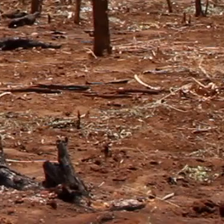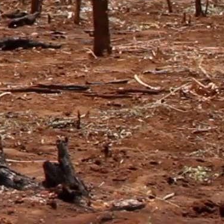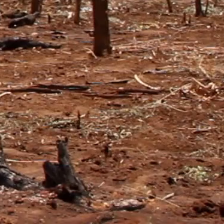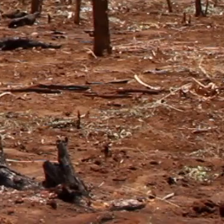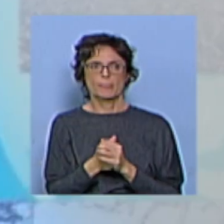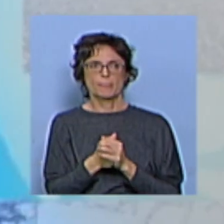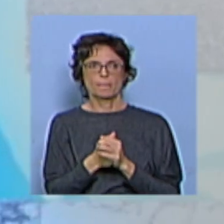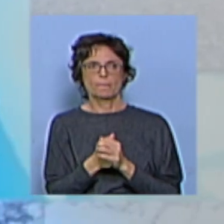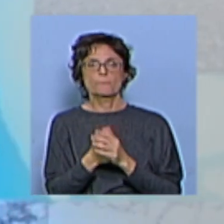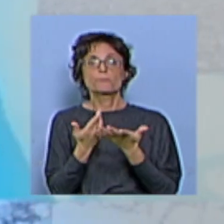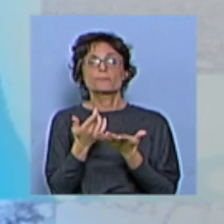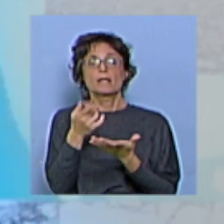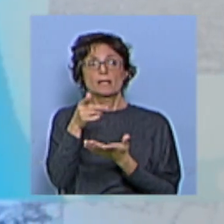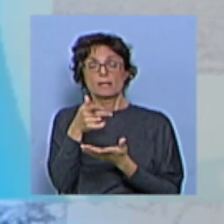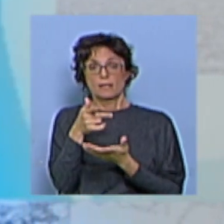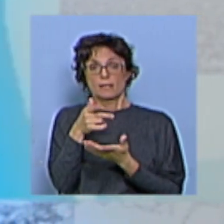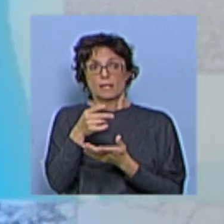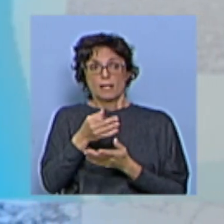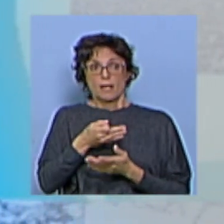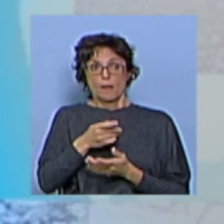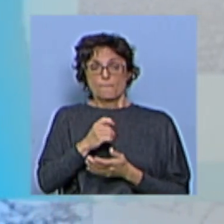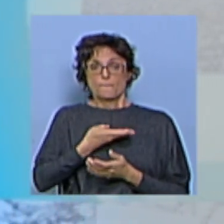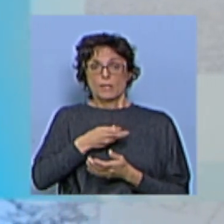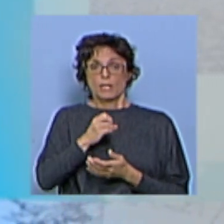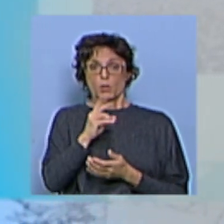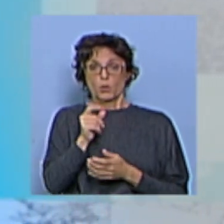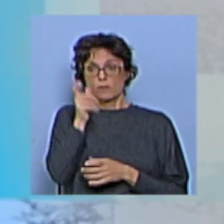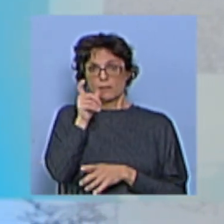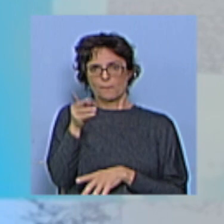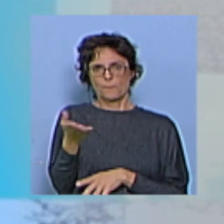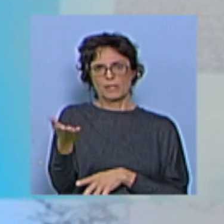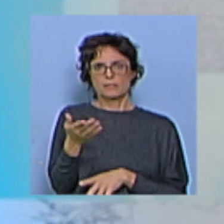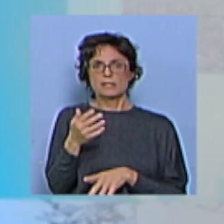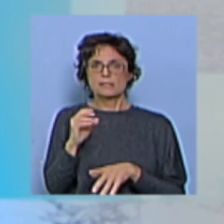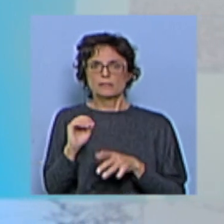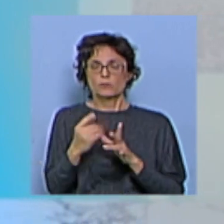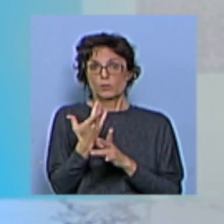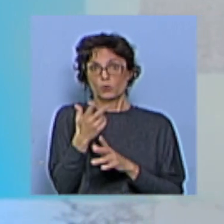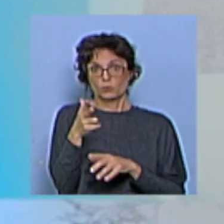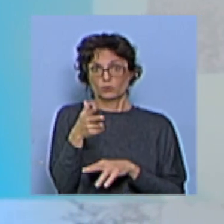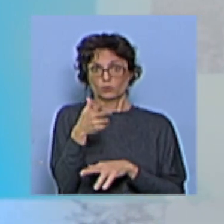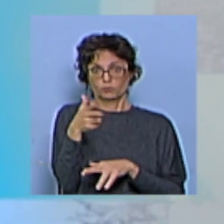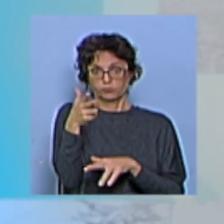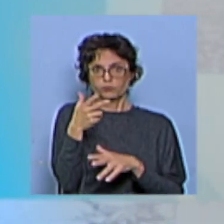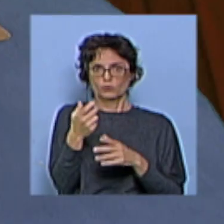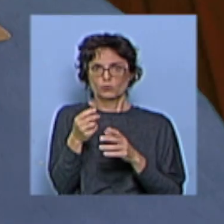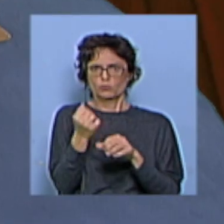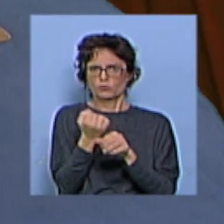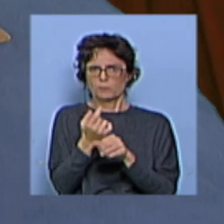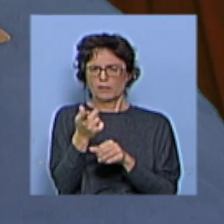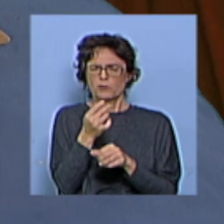Patrícia Pedrosa foi realizadora deste trabalho. Qual foi, digamos assim, o cuidado que